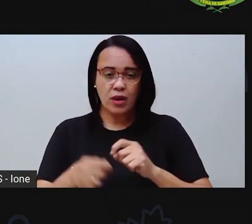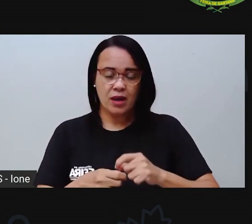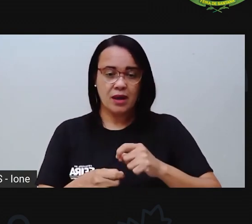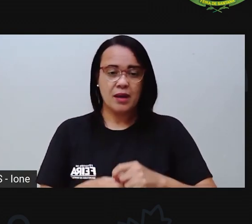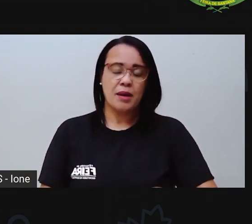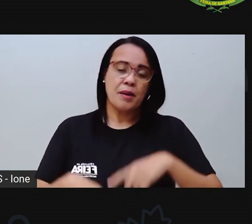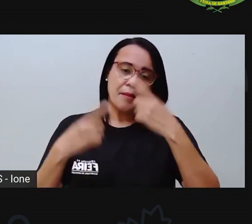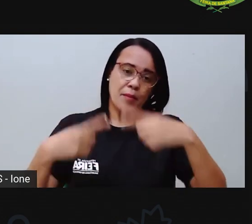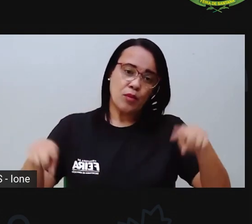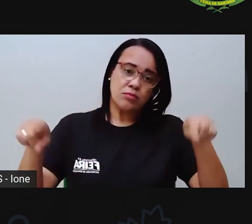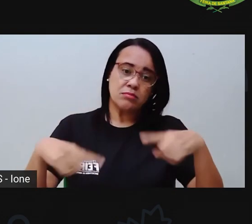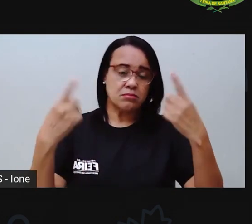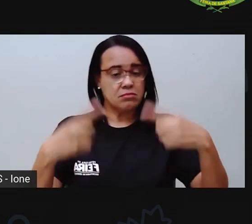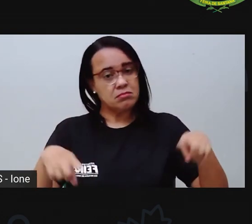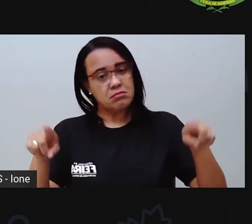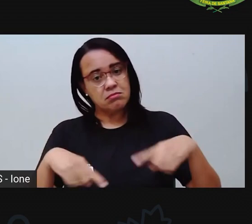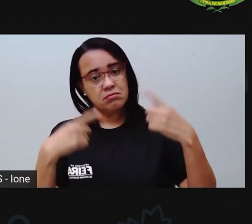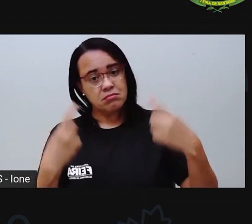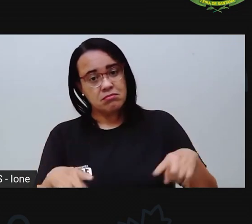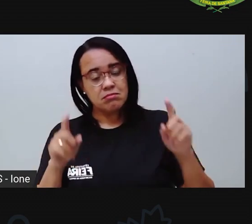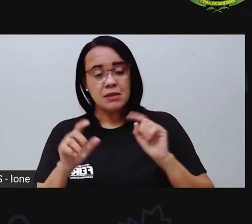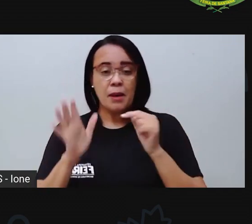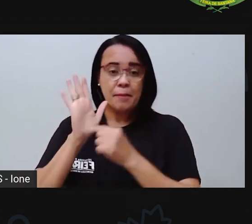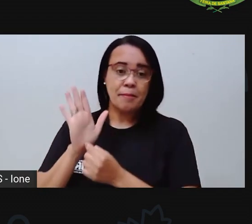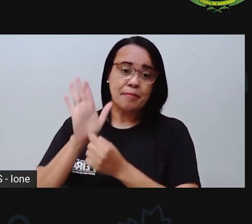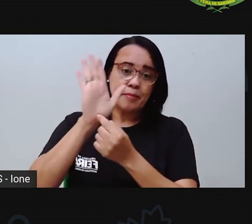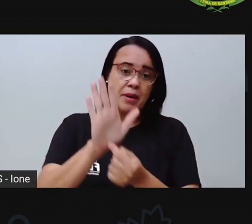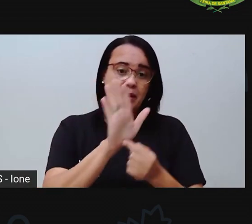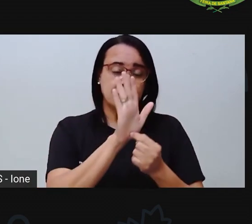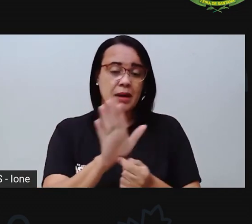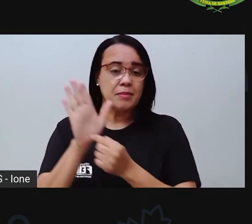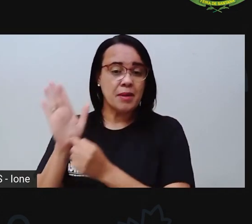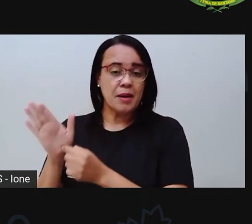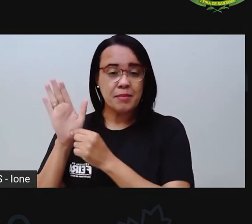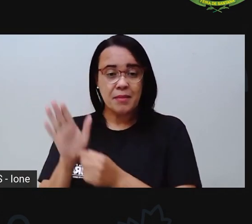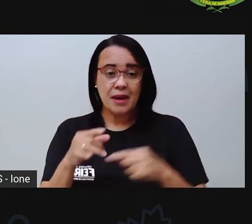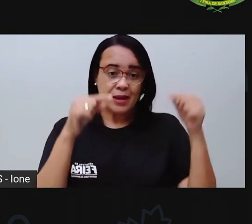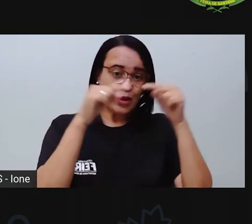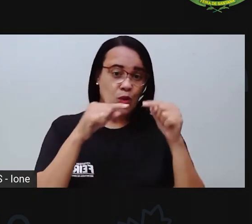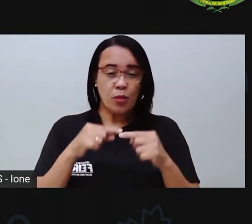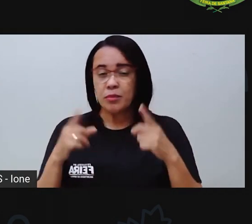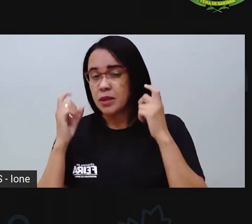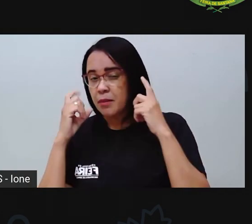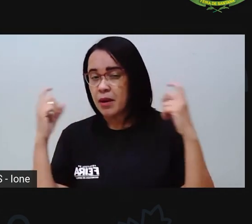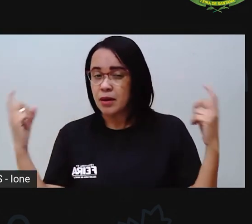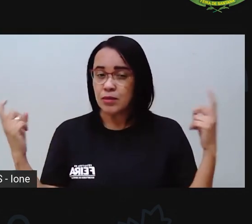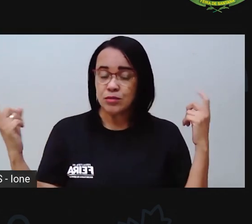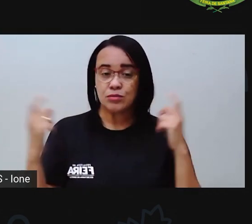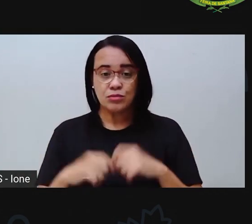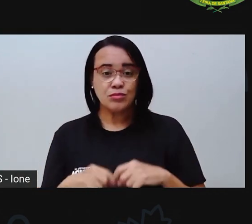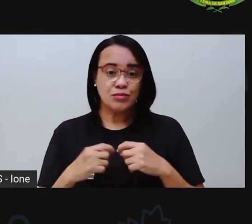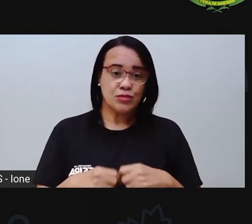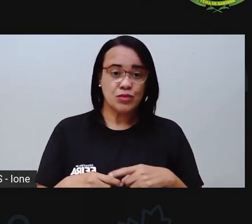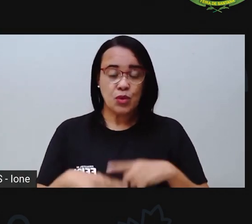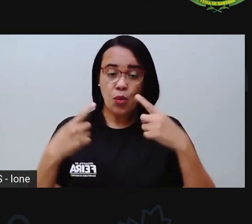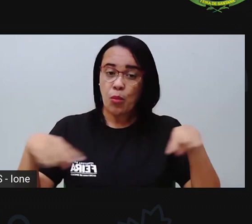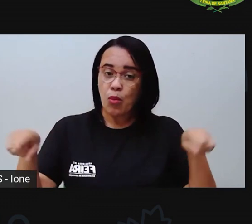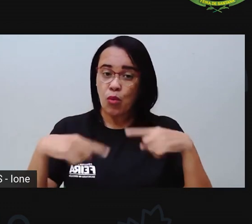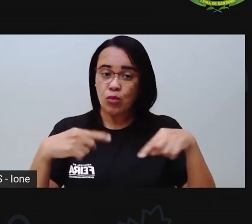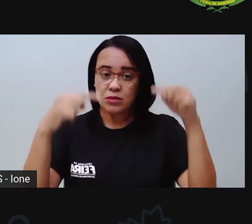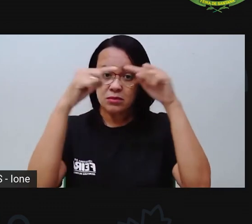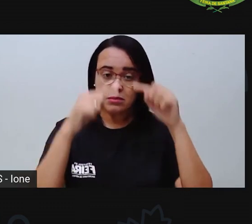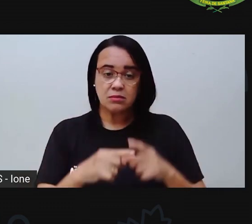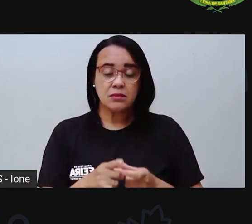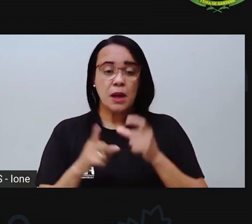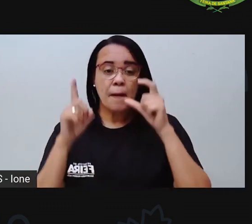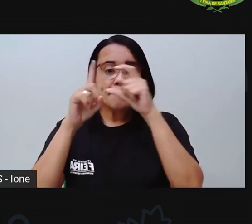a parlenda, ela vai mostrando o ritmo, a sonoridade nas palavras, tá certo?